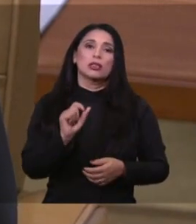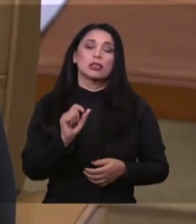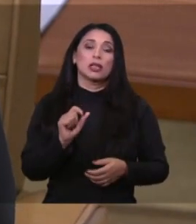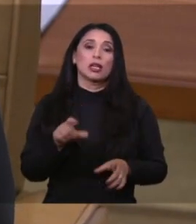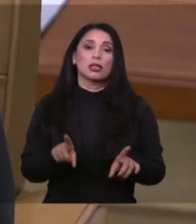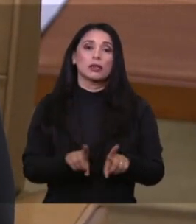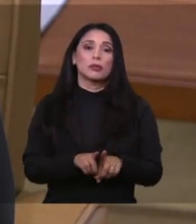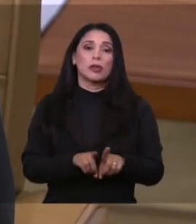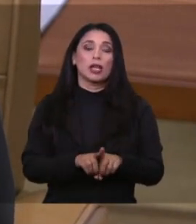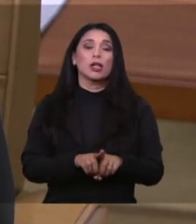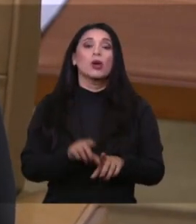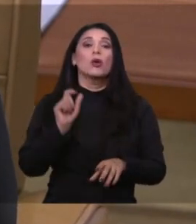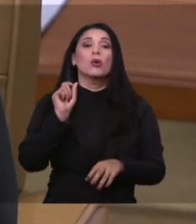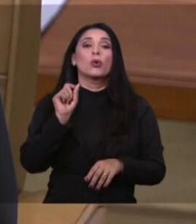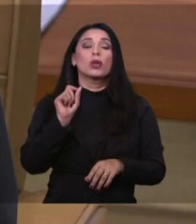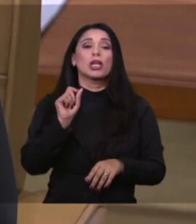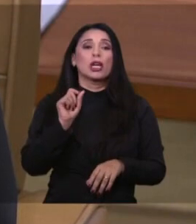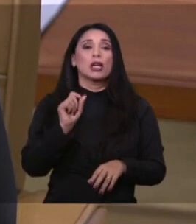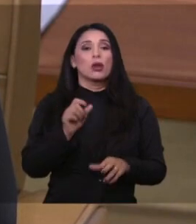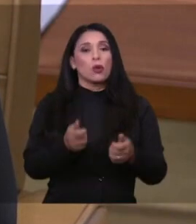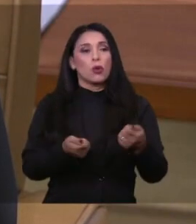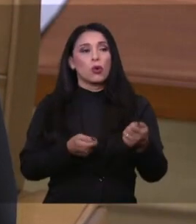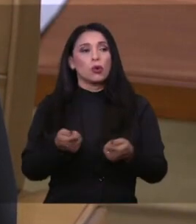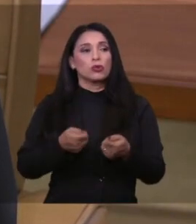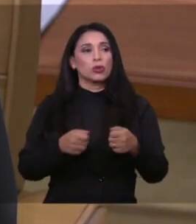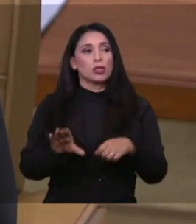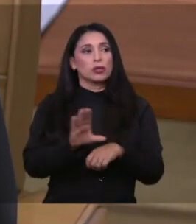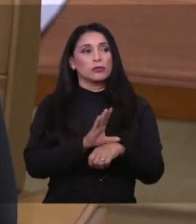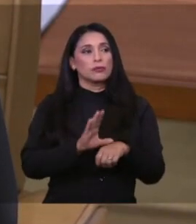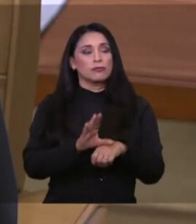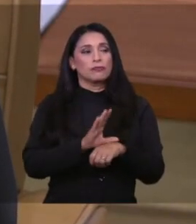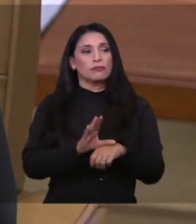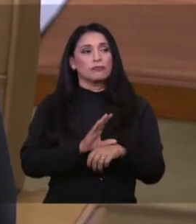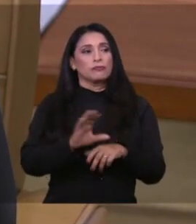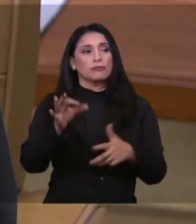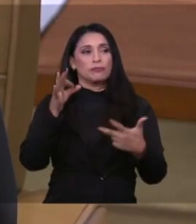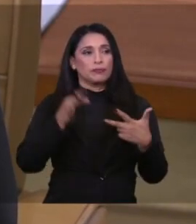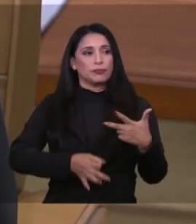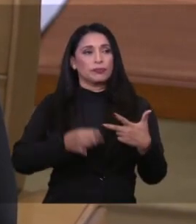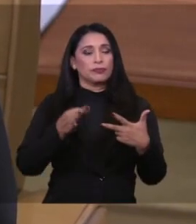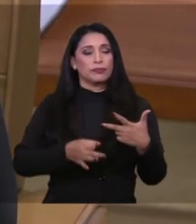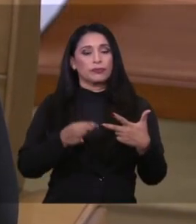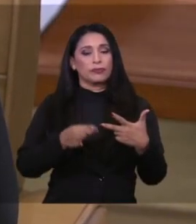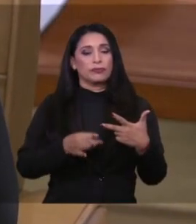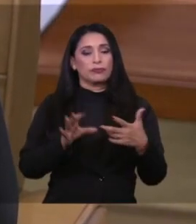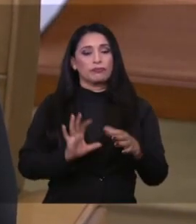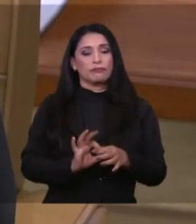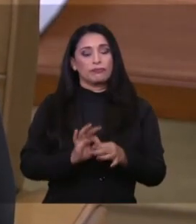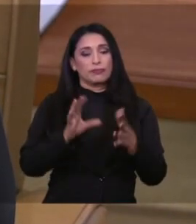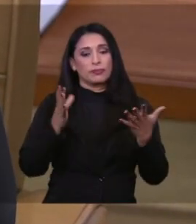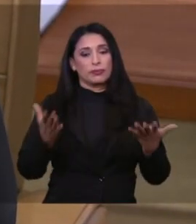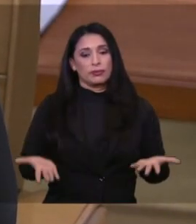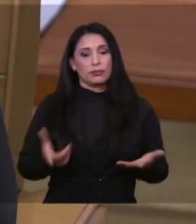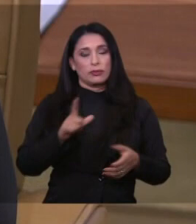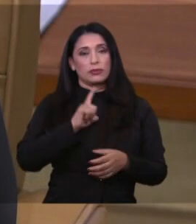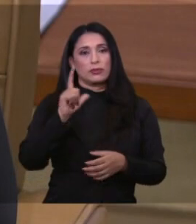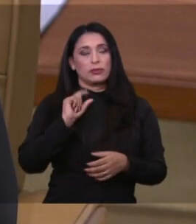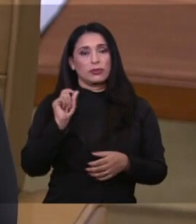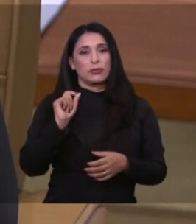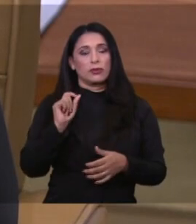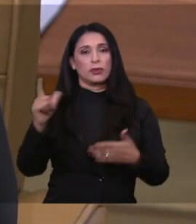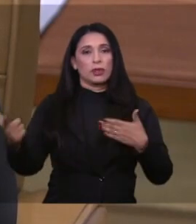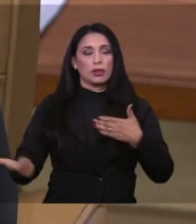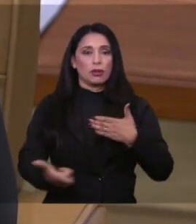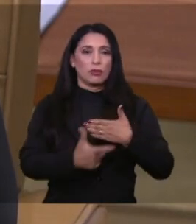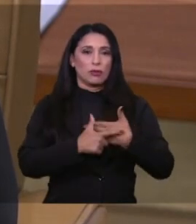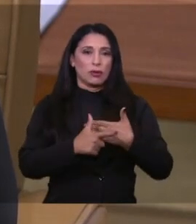encontra o controle de constitucionalidade. O Poder Judiciário, livre, independente e ciente do seu papel